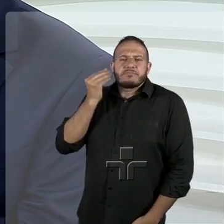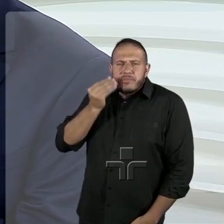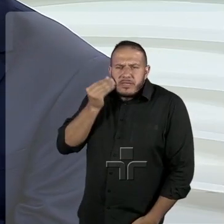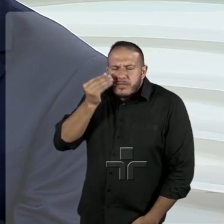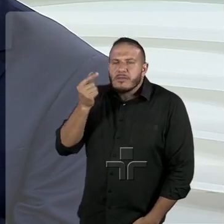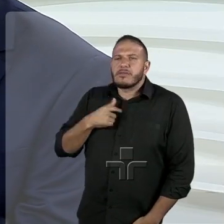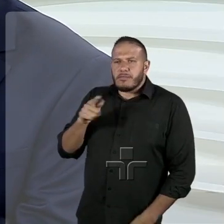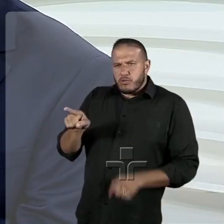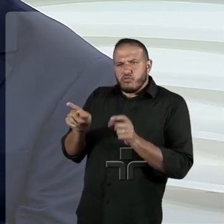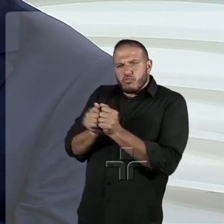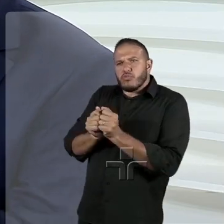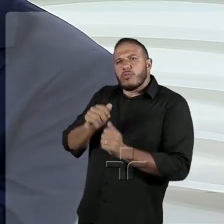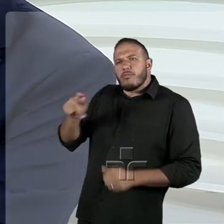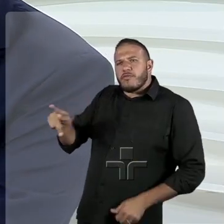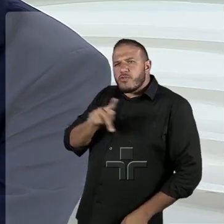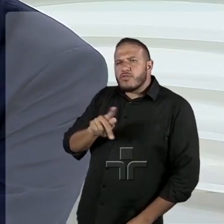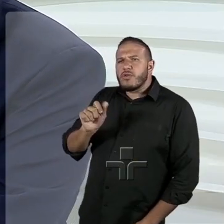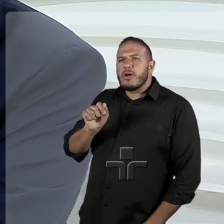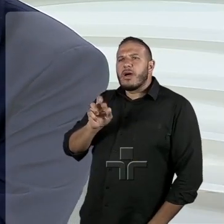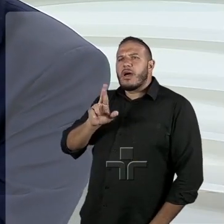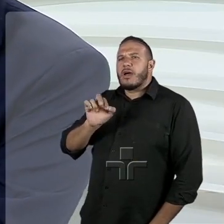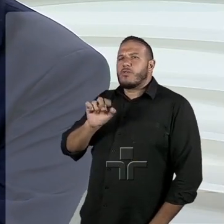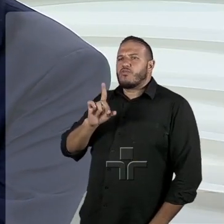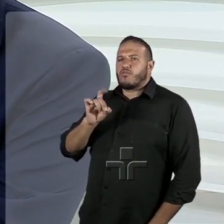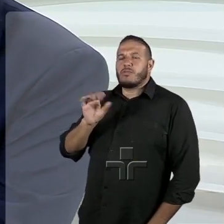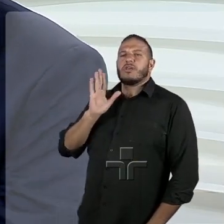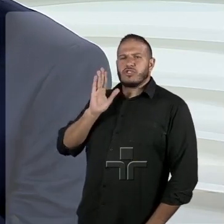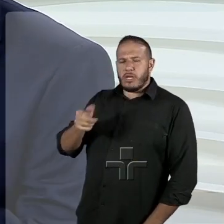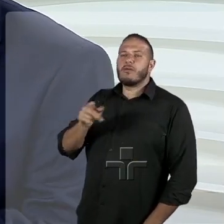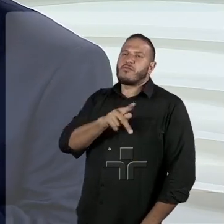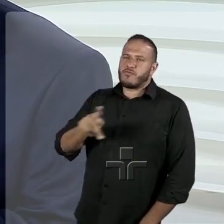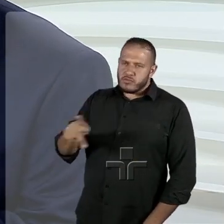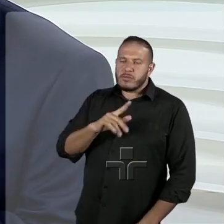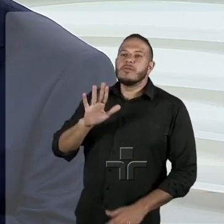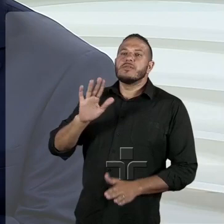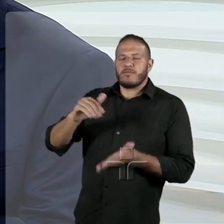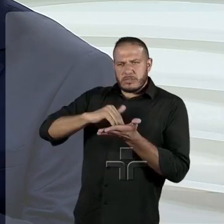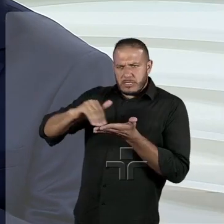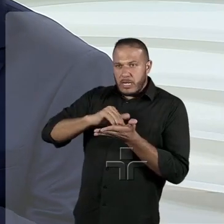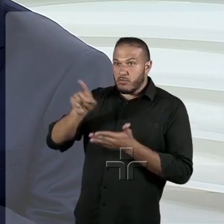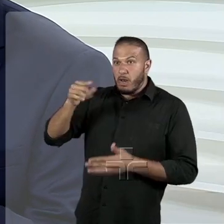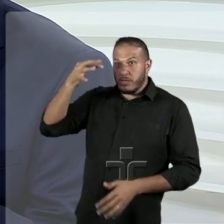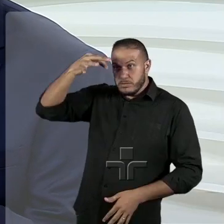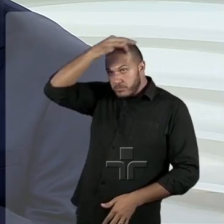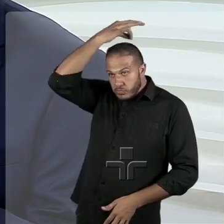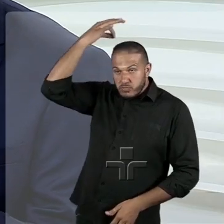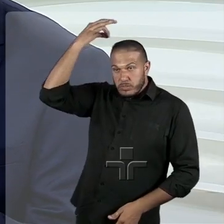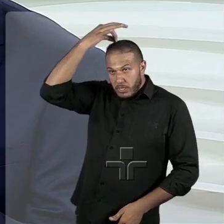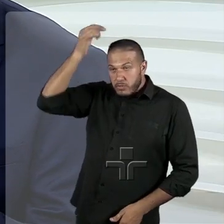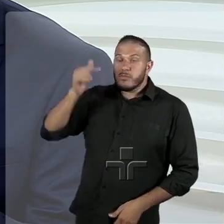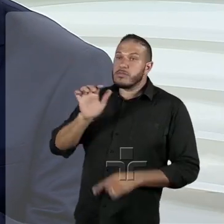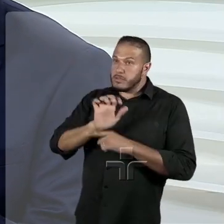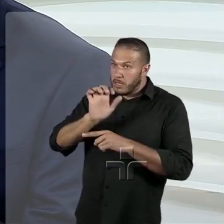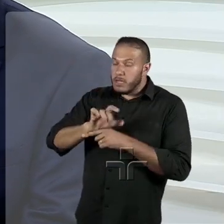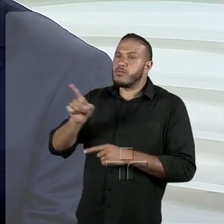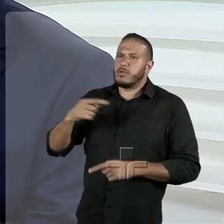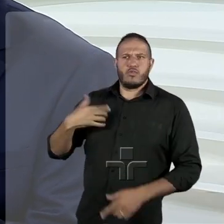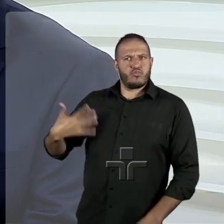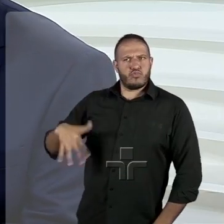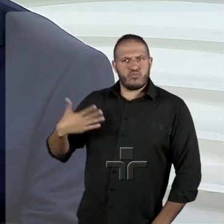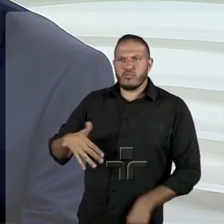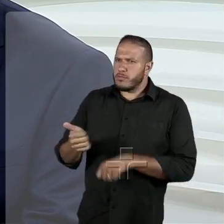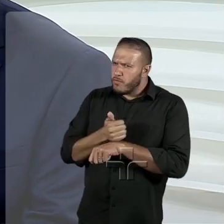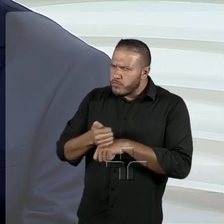professor Haroldo, que é o nosso secretário executivo, que foi secretário de Educação no Estado do Espírito Santo, que é um grande profissional, e todas